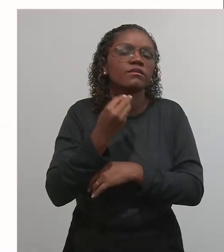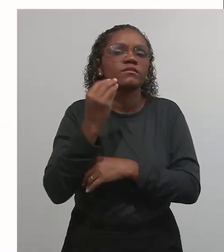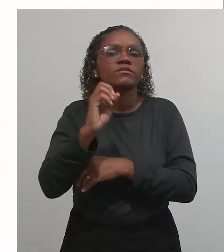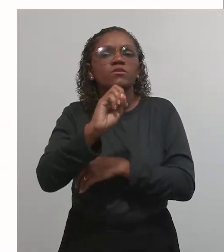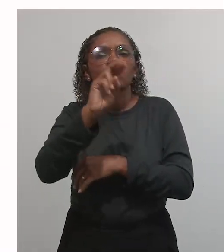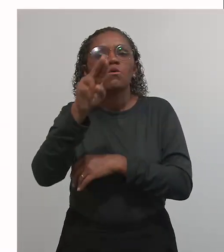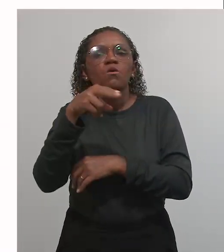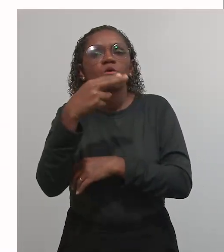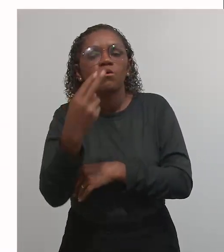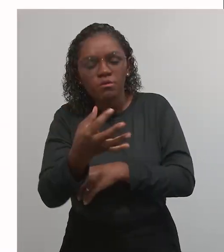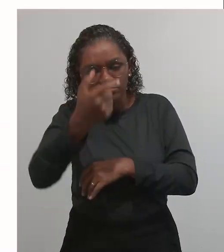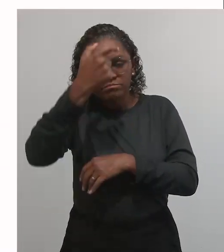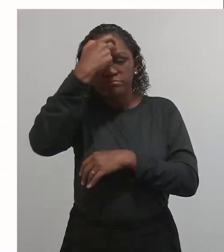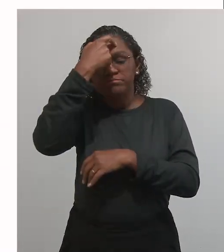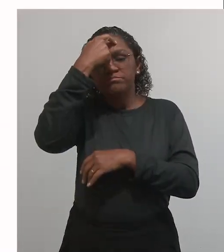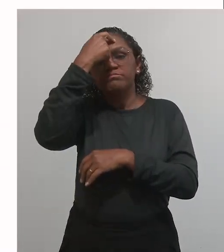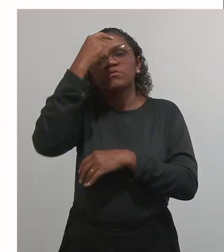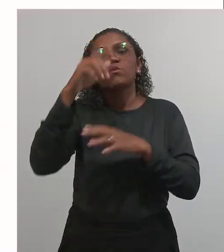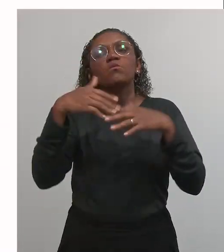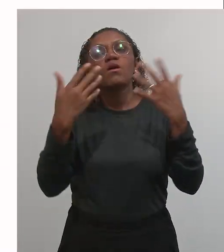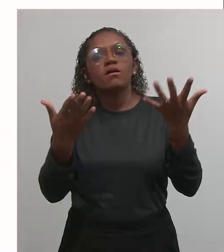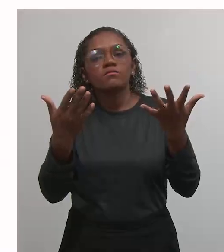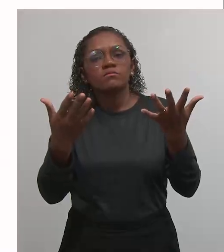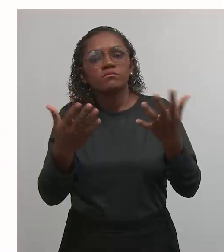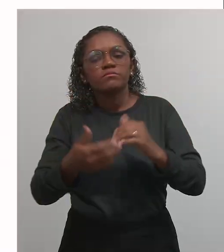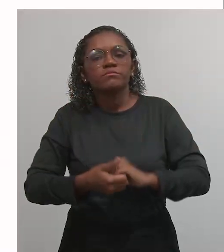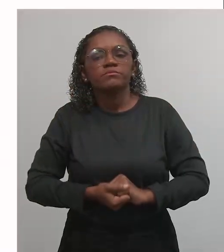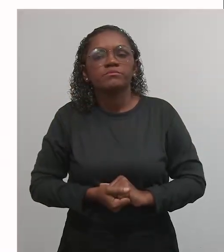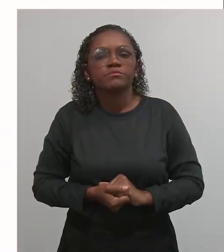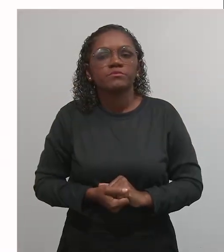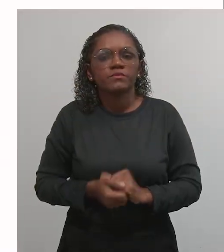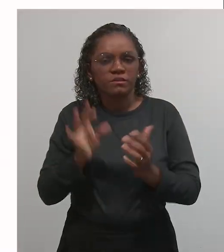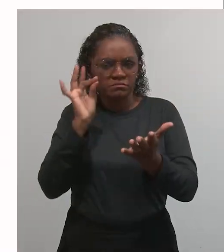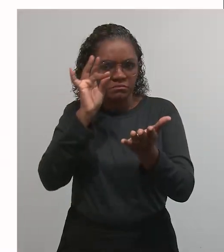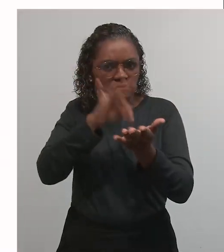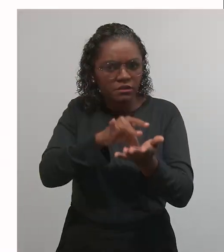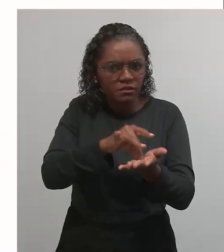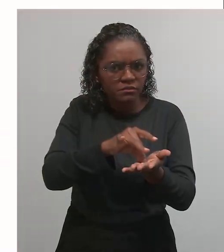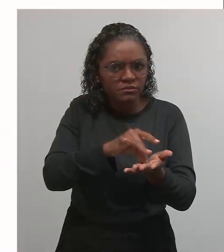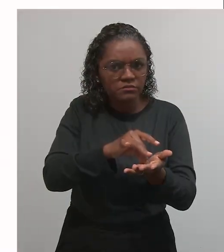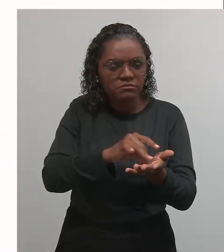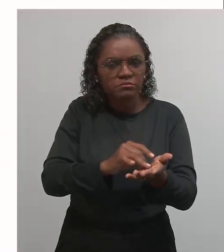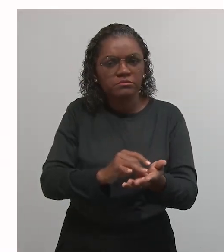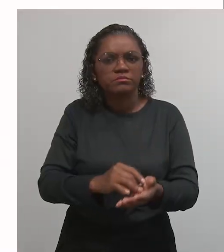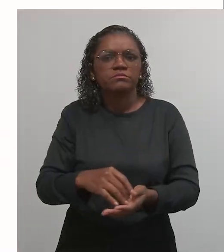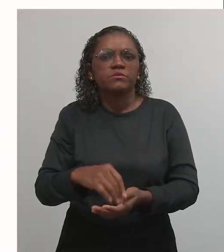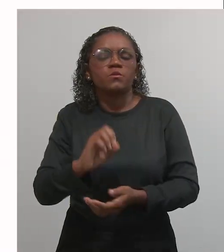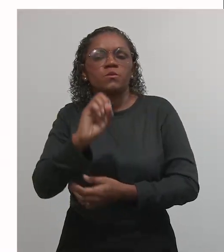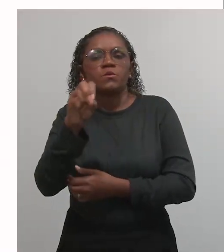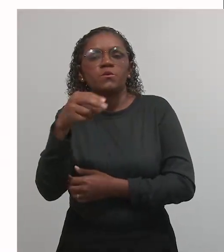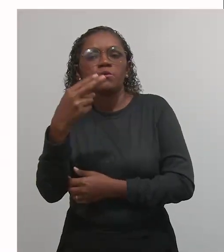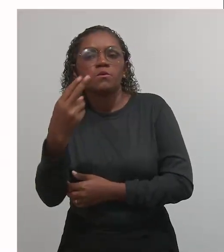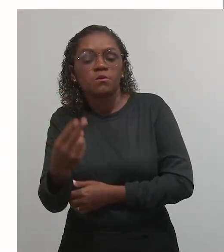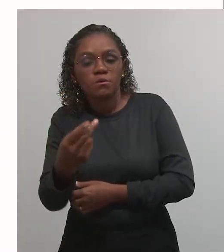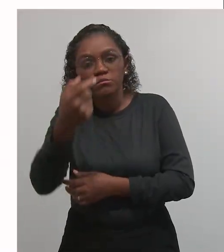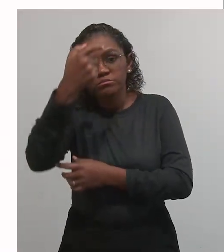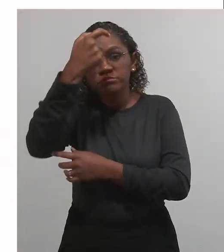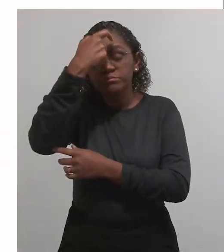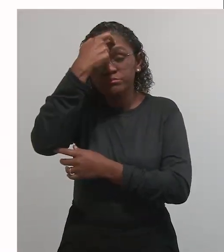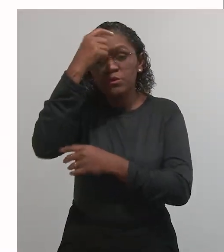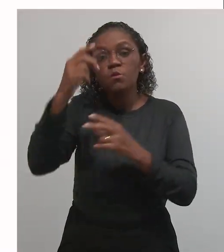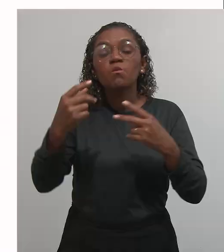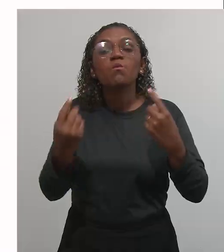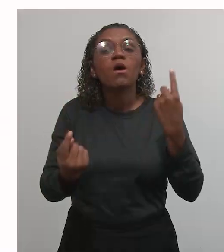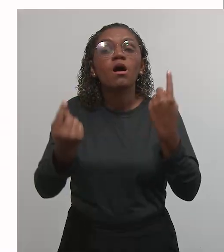um conhecimento baseado na experiência é o válido, ou conhecimento baseado na